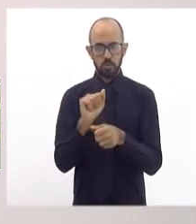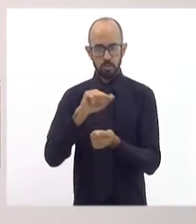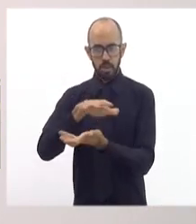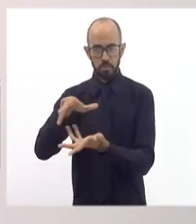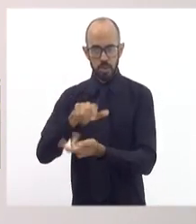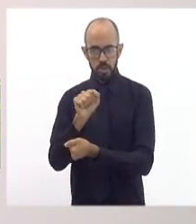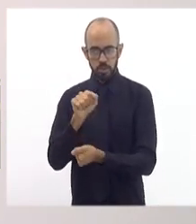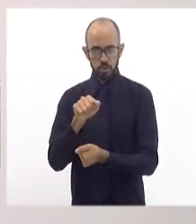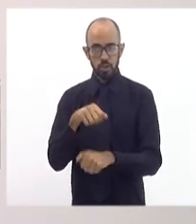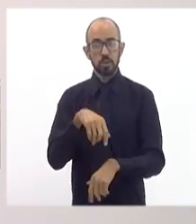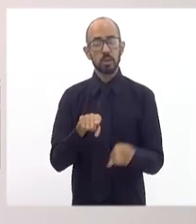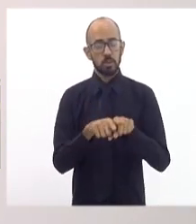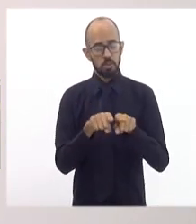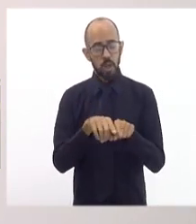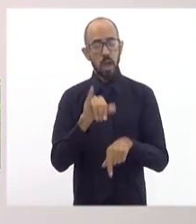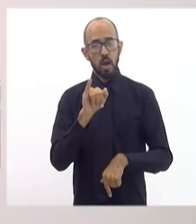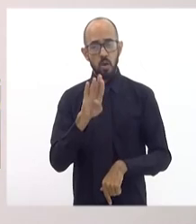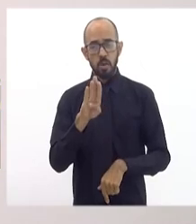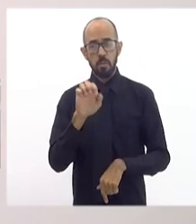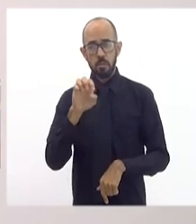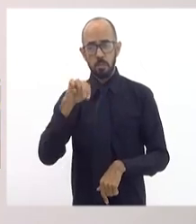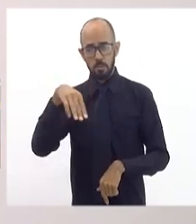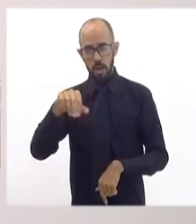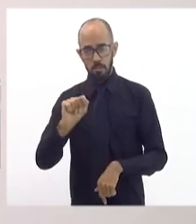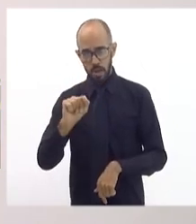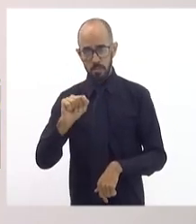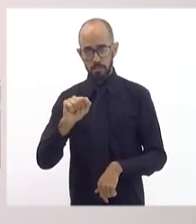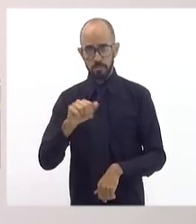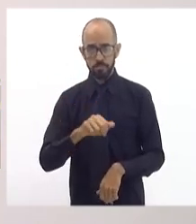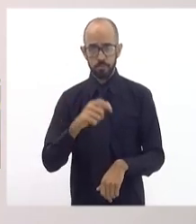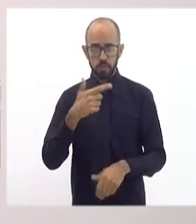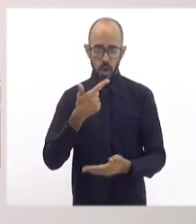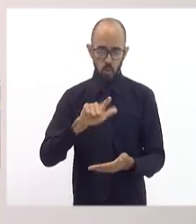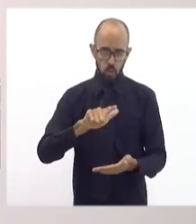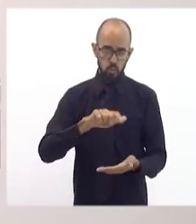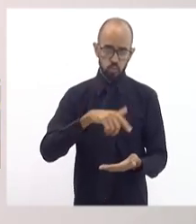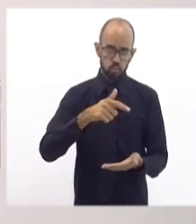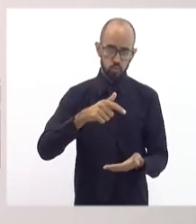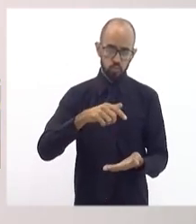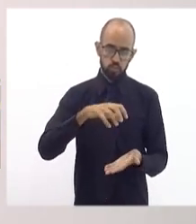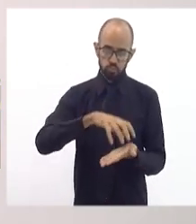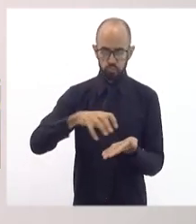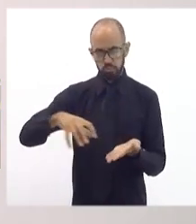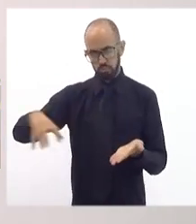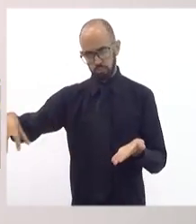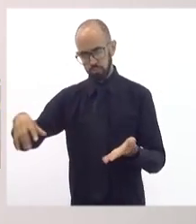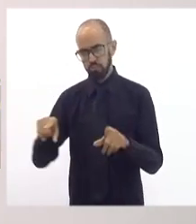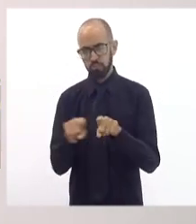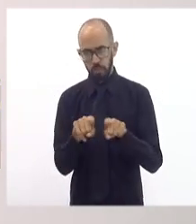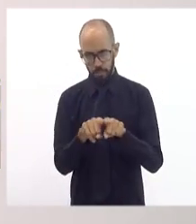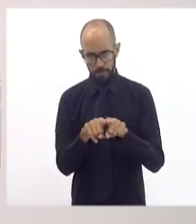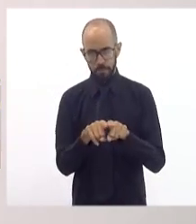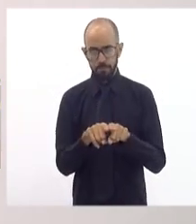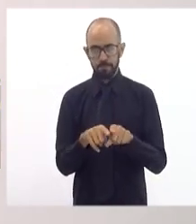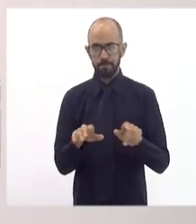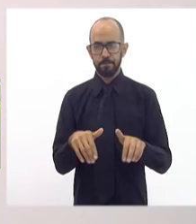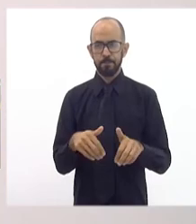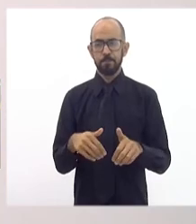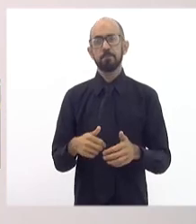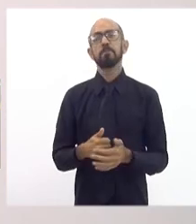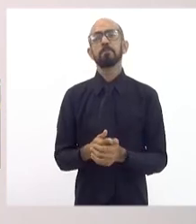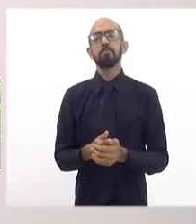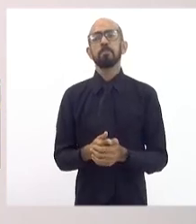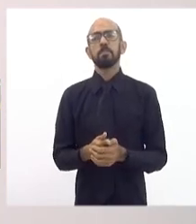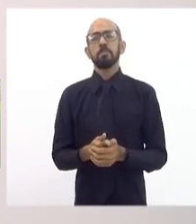alguns outros departamentos relacionados a isso dizer que eu acho que